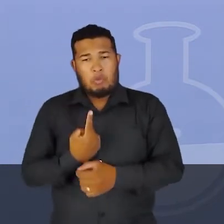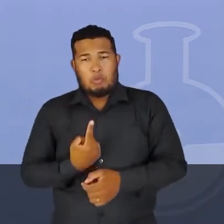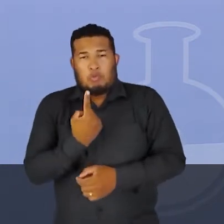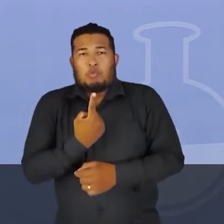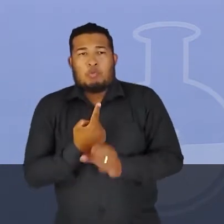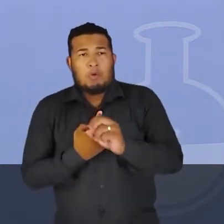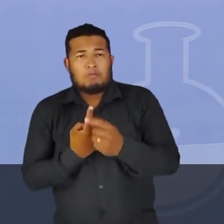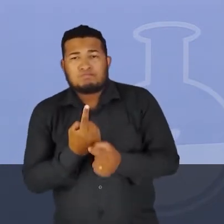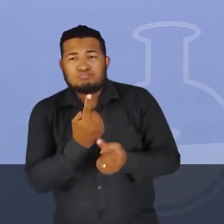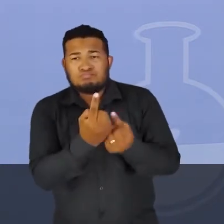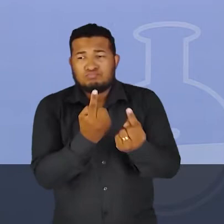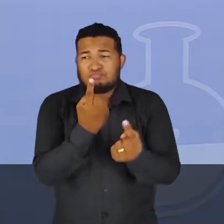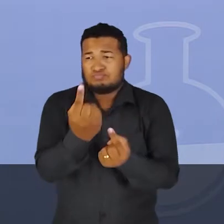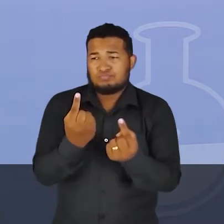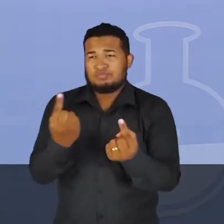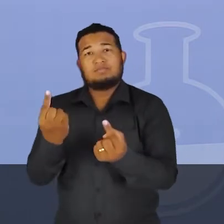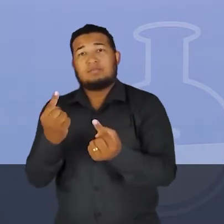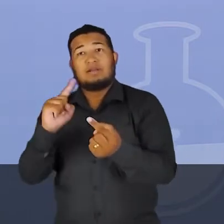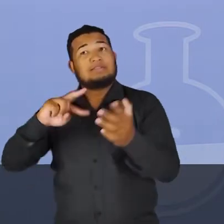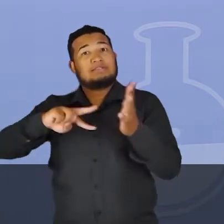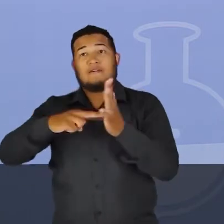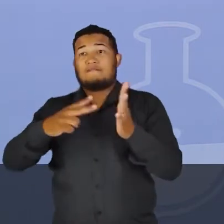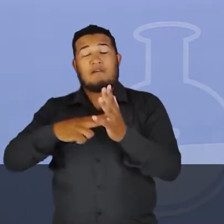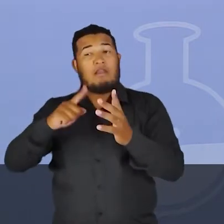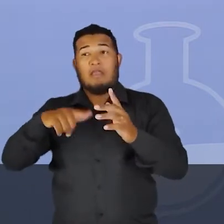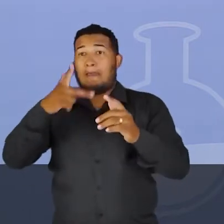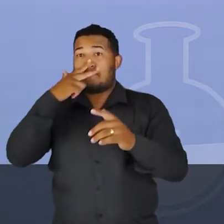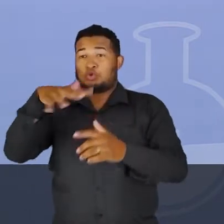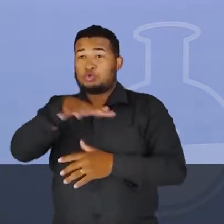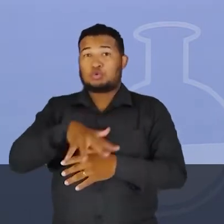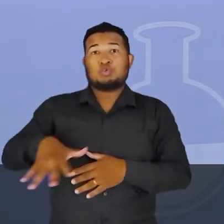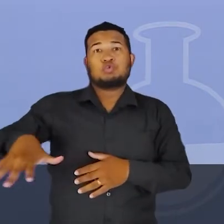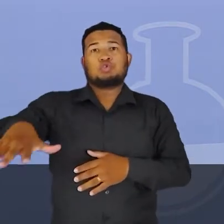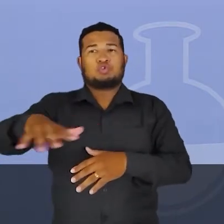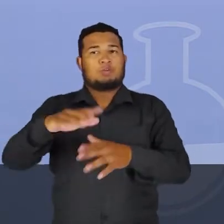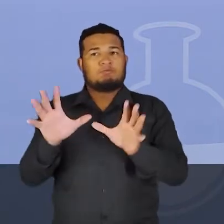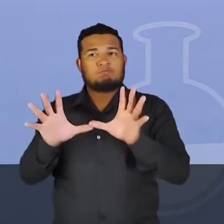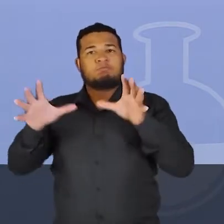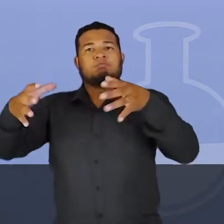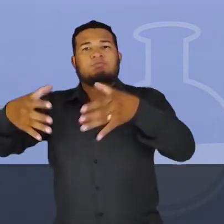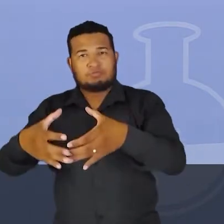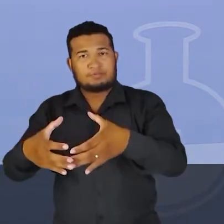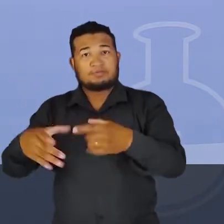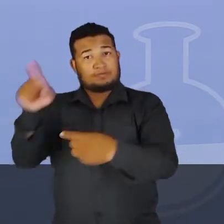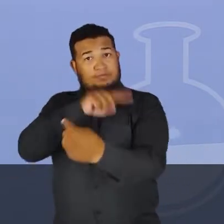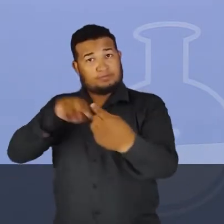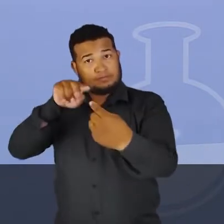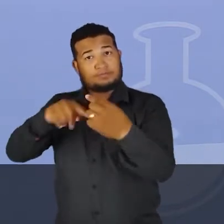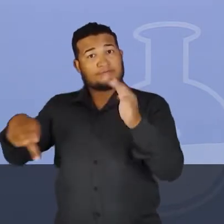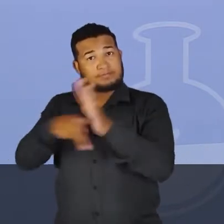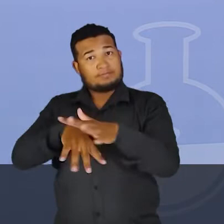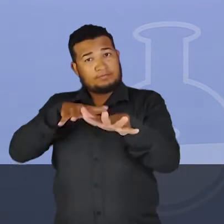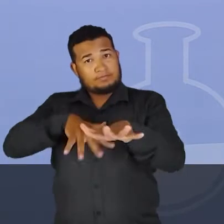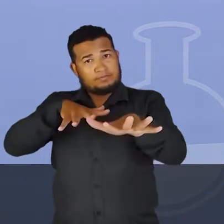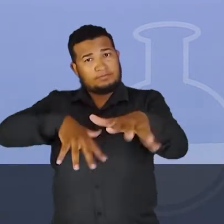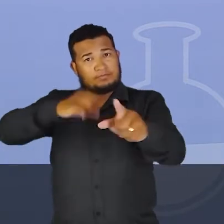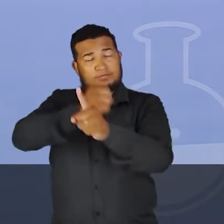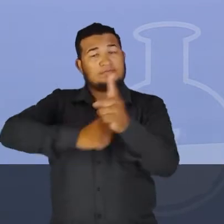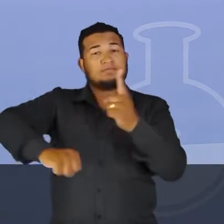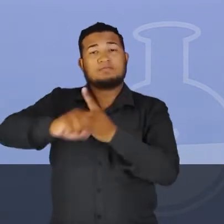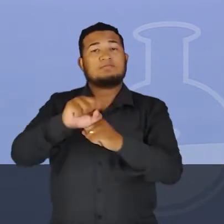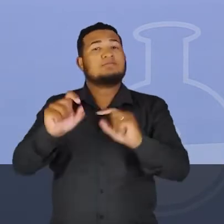a poucas pessoas. Vai para além dos interesses individuais. Os objetivos dos movimentos